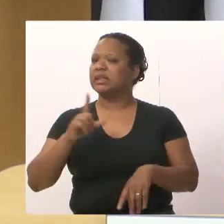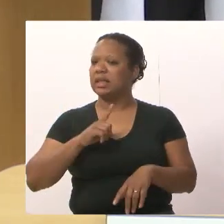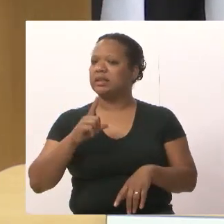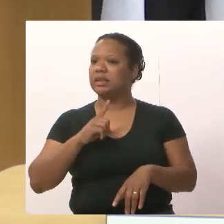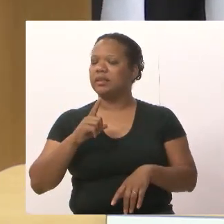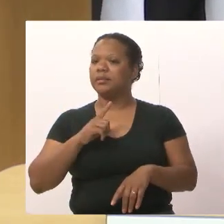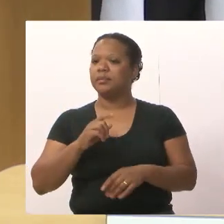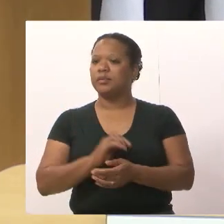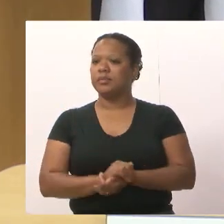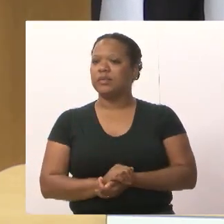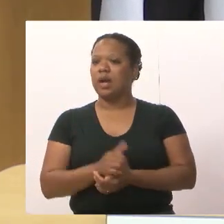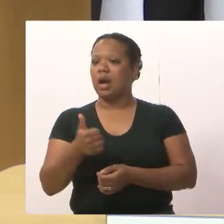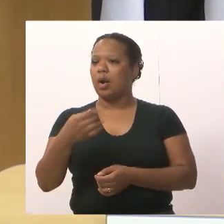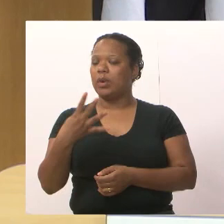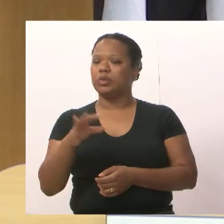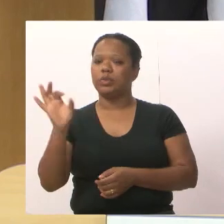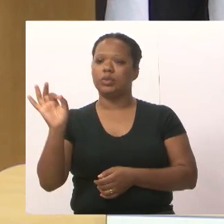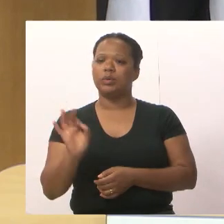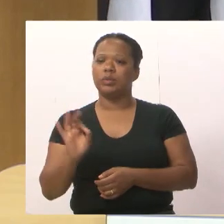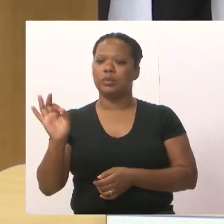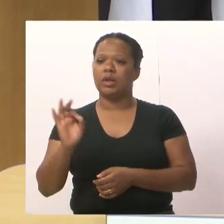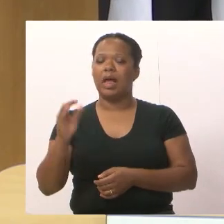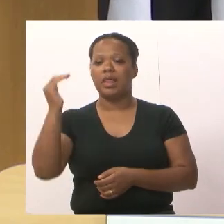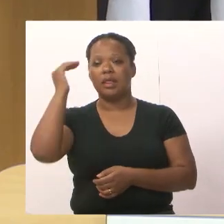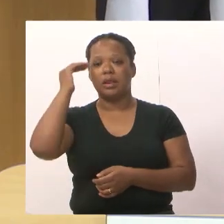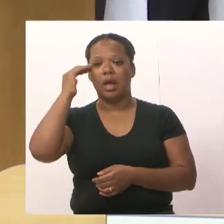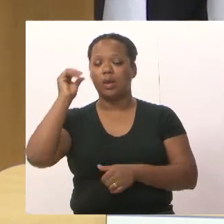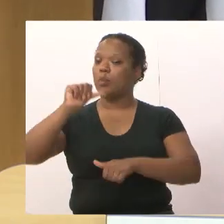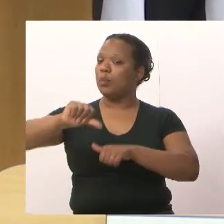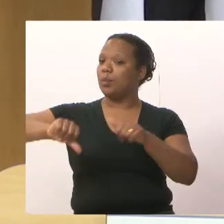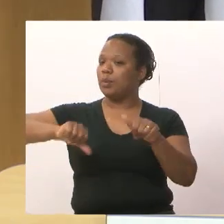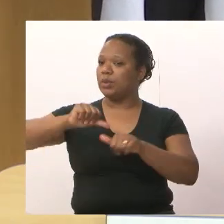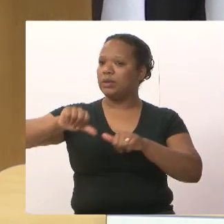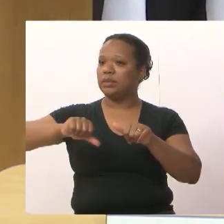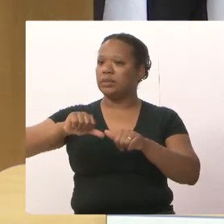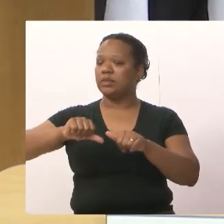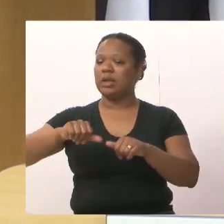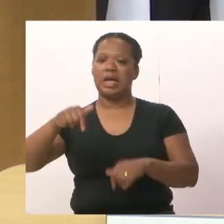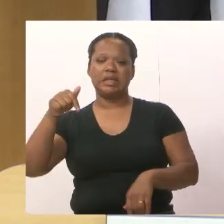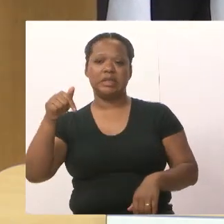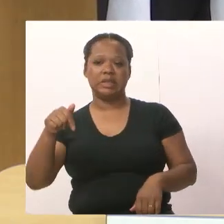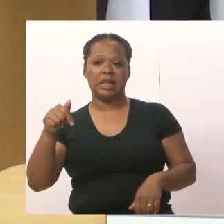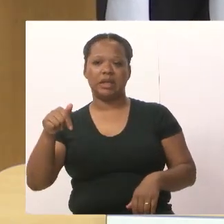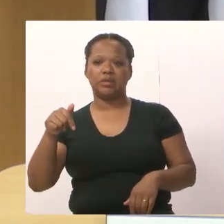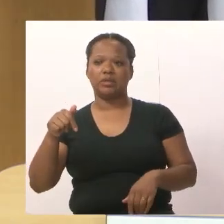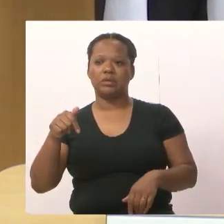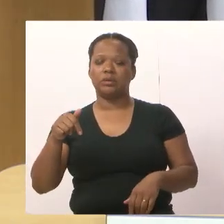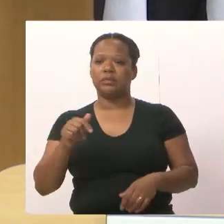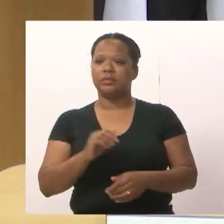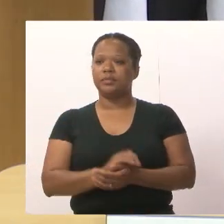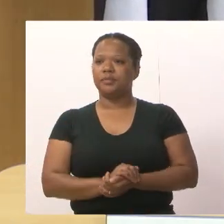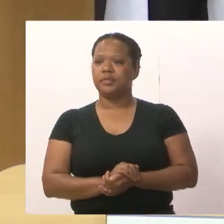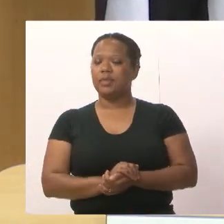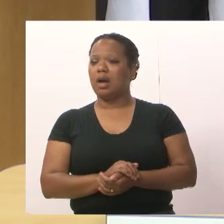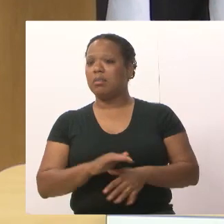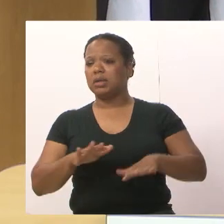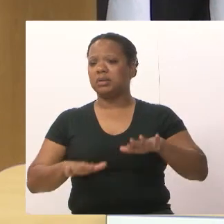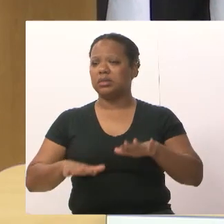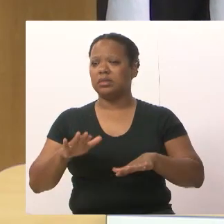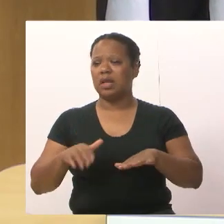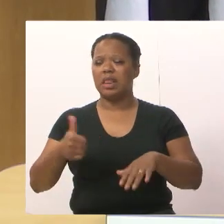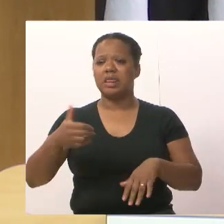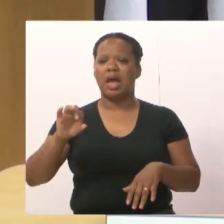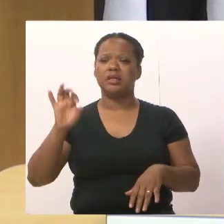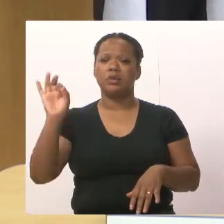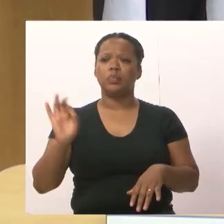Aí ficou 14%, tentaram mudar, tentaram atualizar para 7%. Mas eu vou pegar a média,